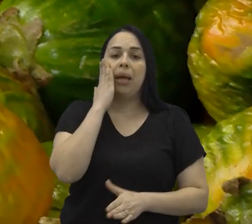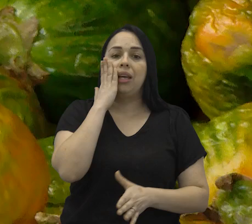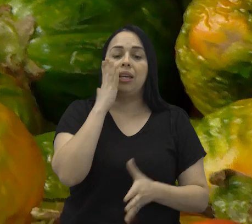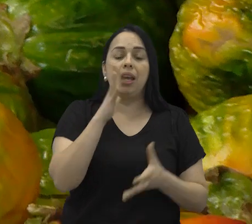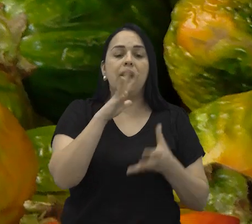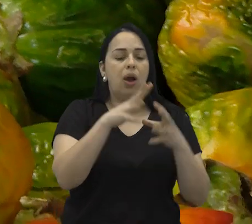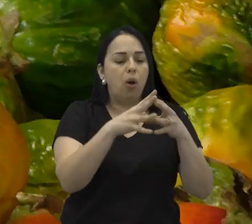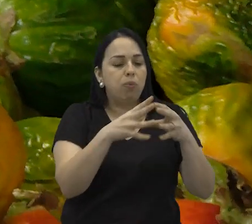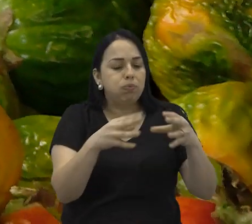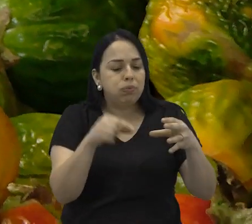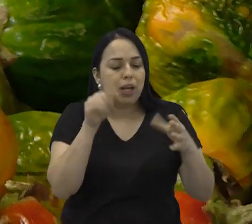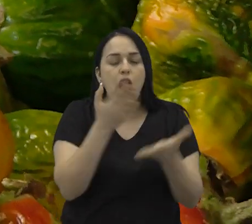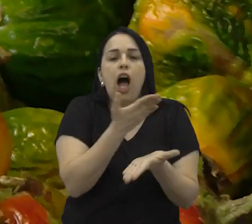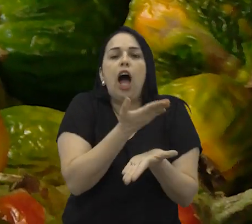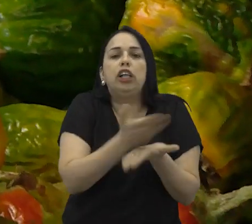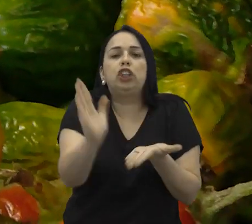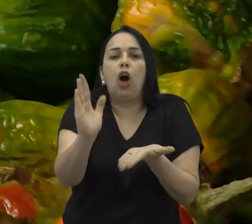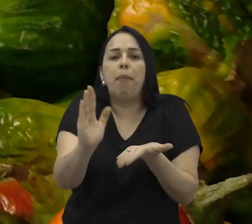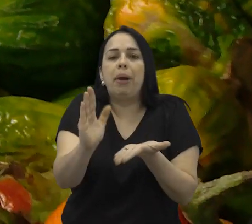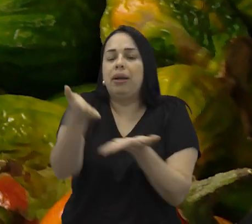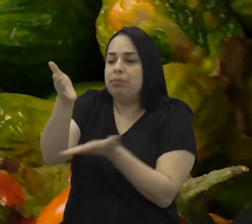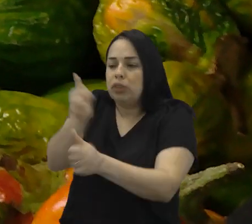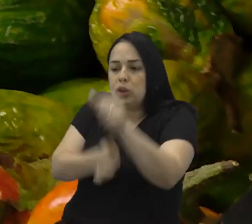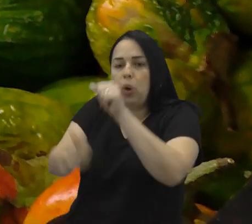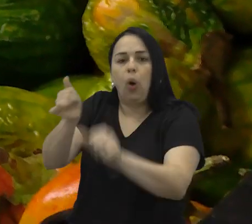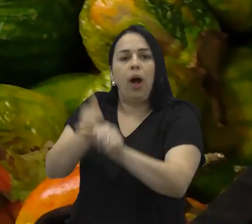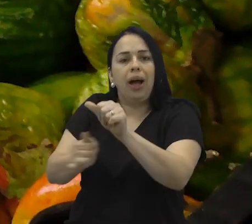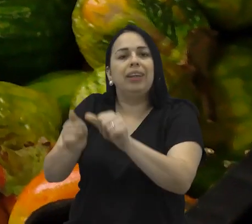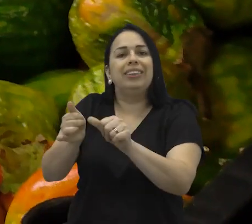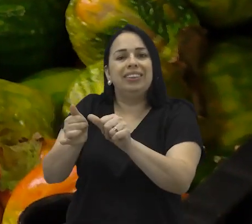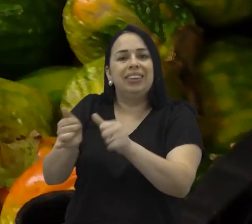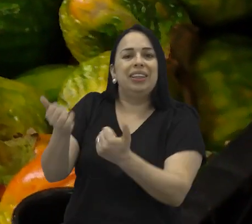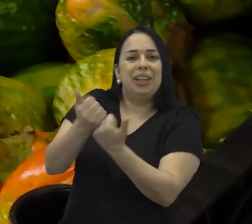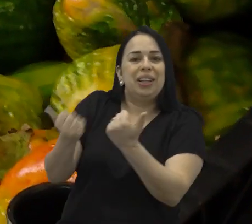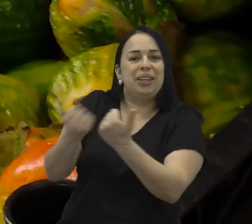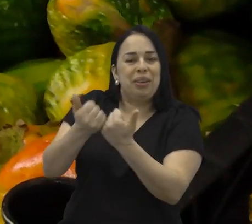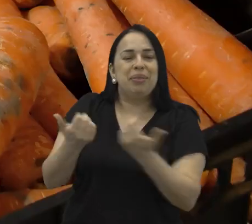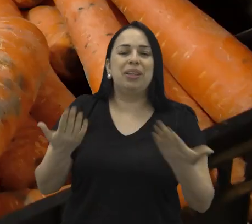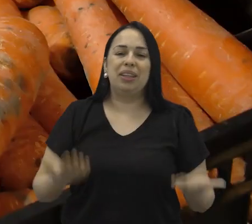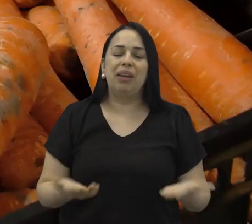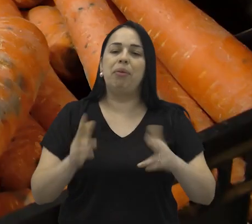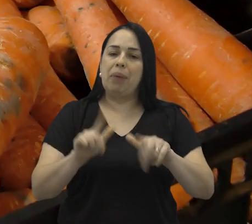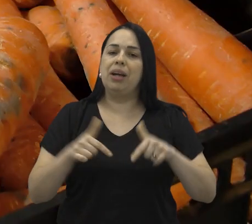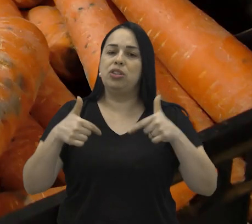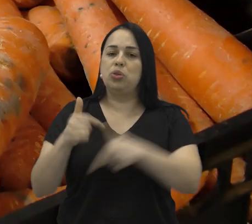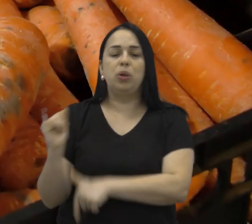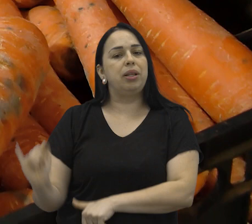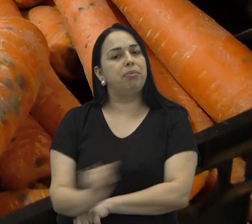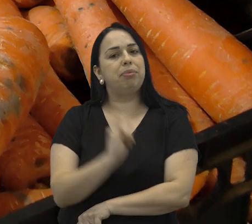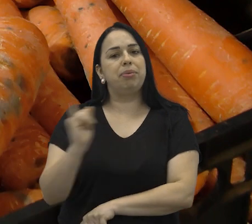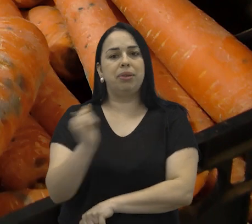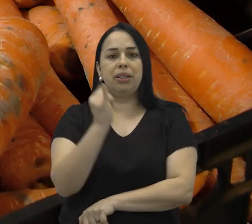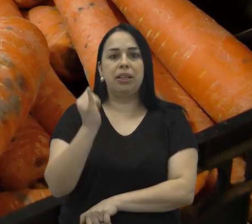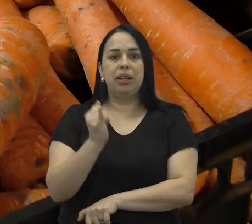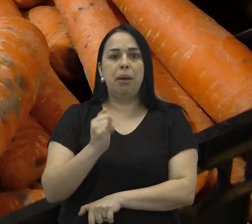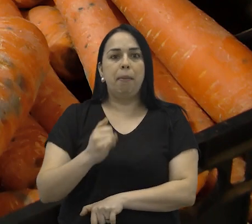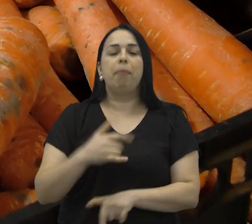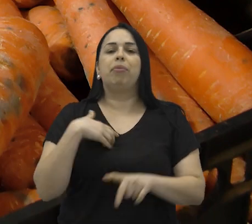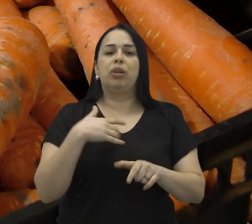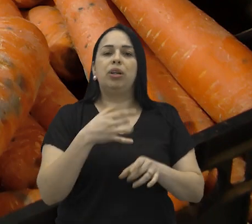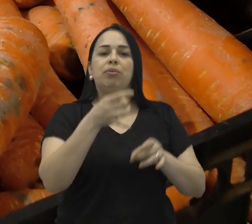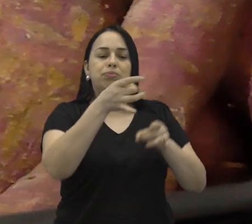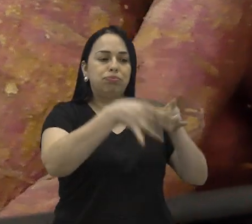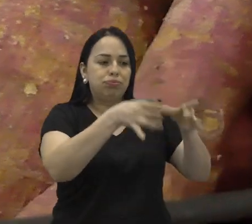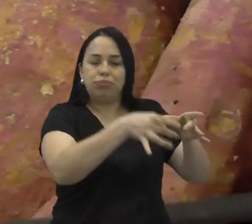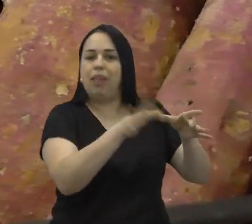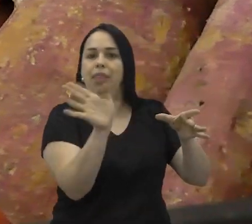Saber reaproveitar as sobras ou aquilo que seria descartado em boas condições também ajuda. São atitudes fundamentais